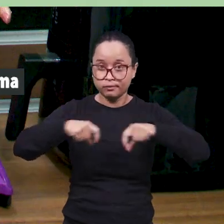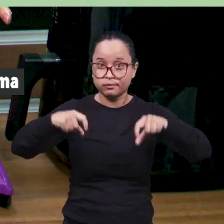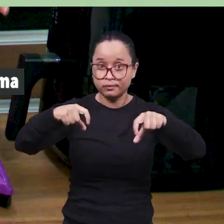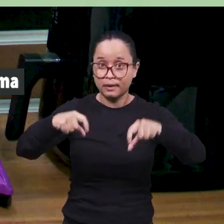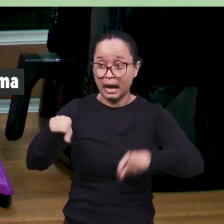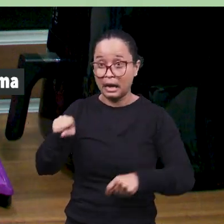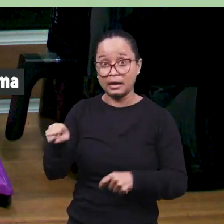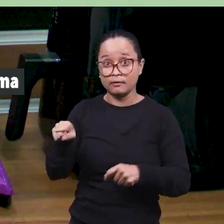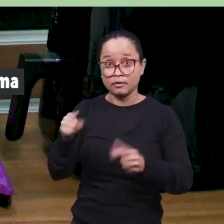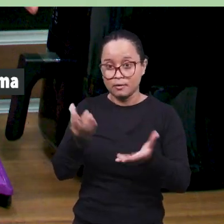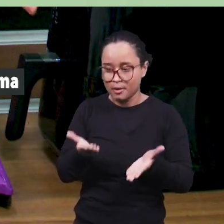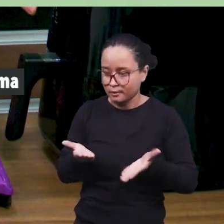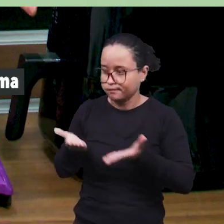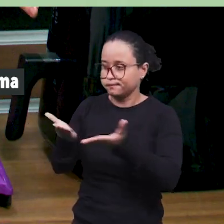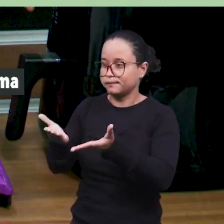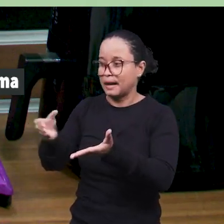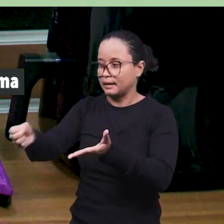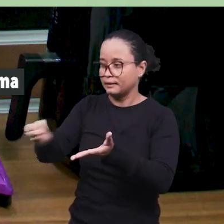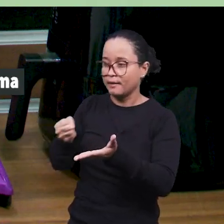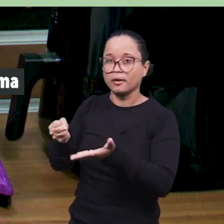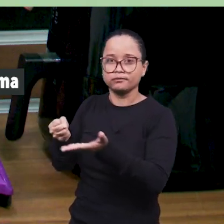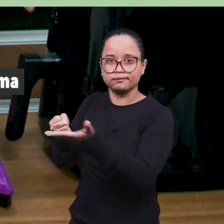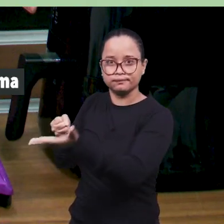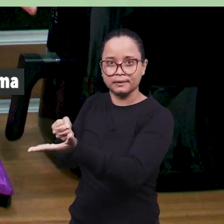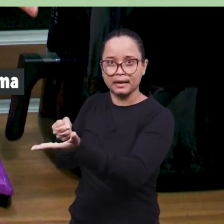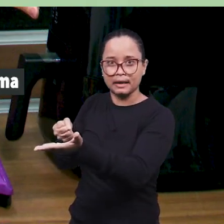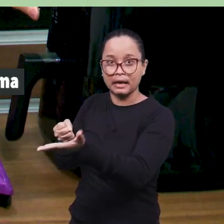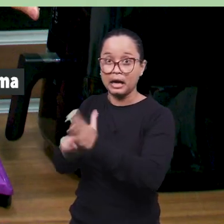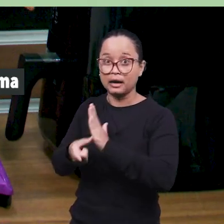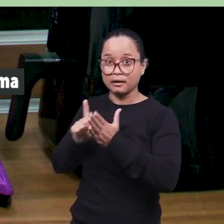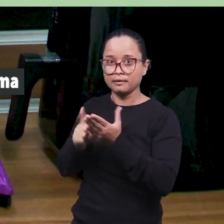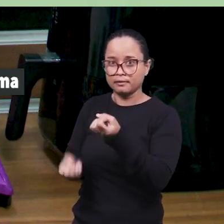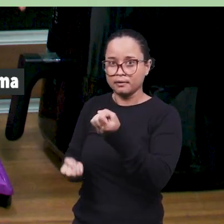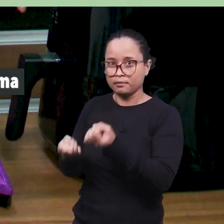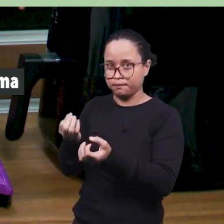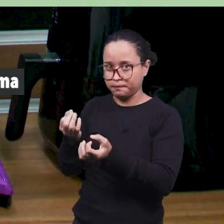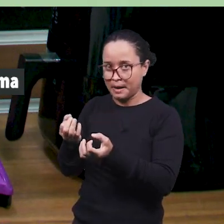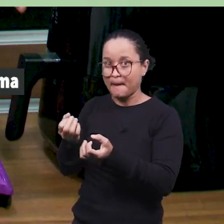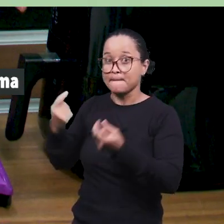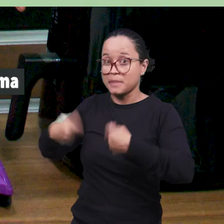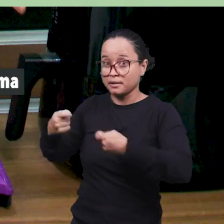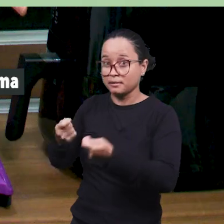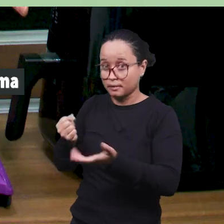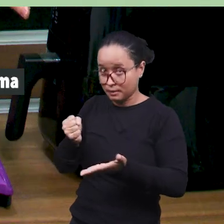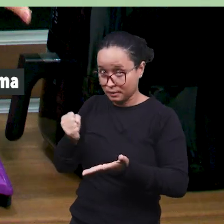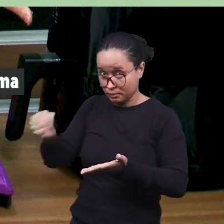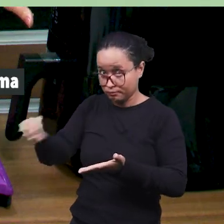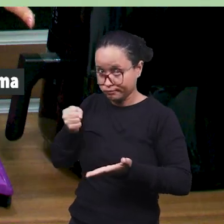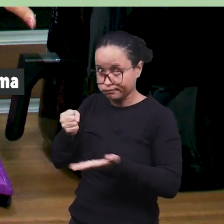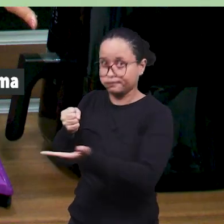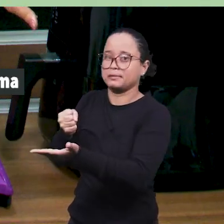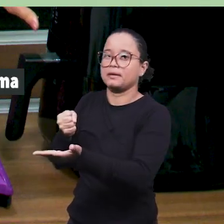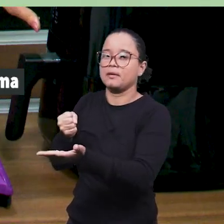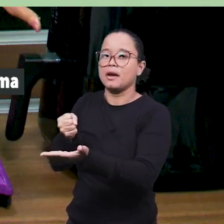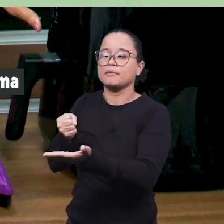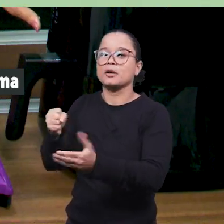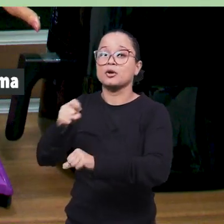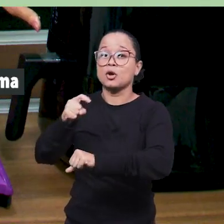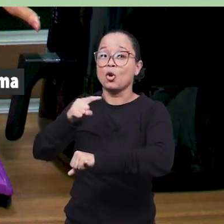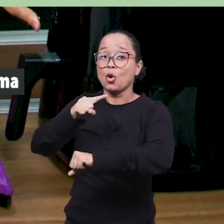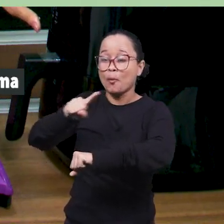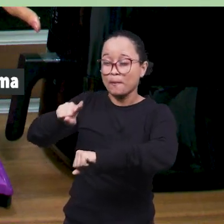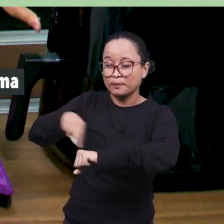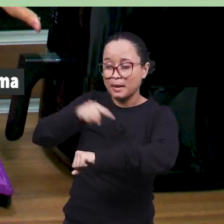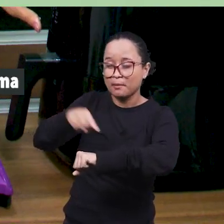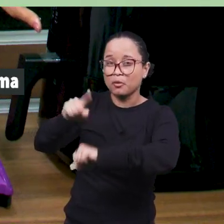na airfry, se possível, pré-aquecida, porque aí o tempo diminui. E uma